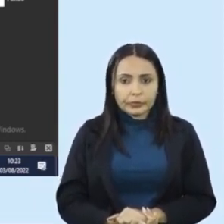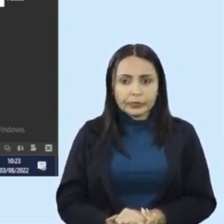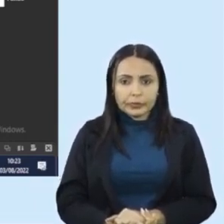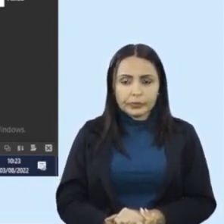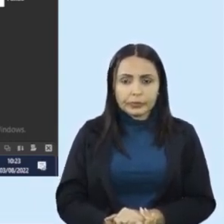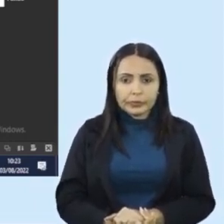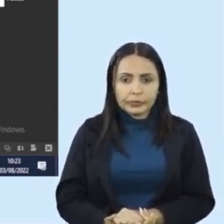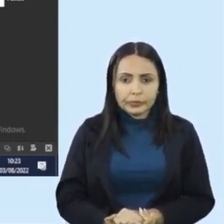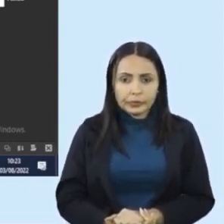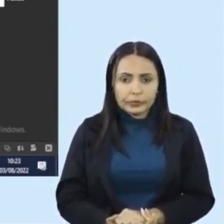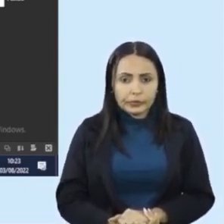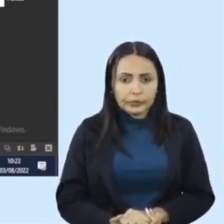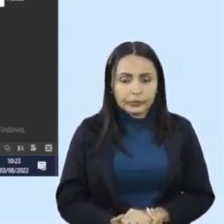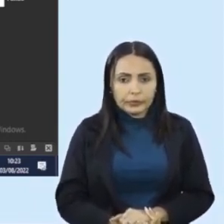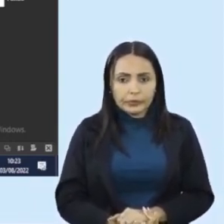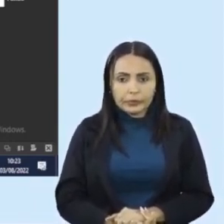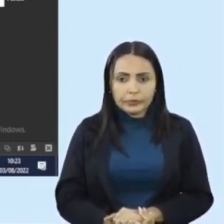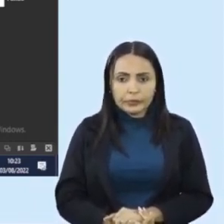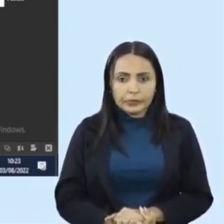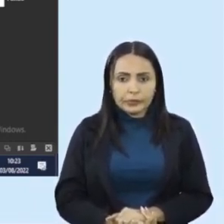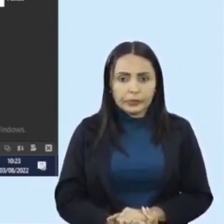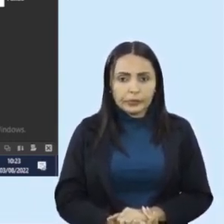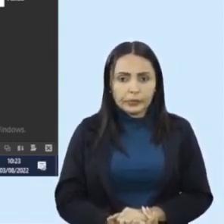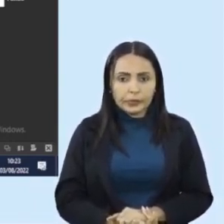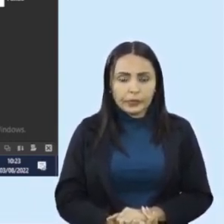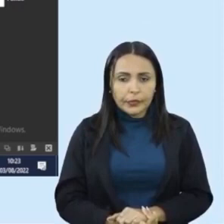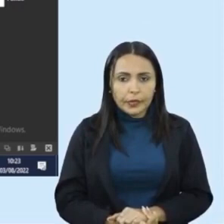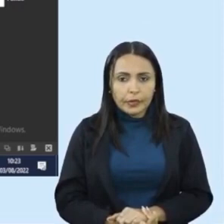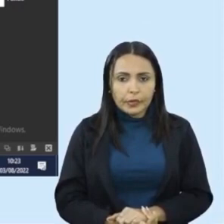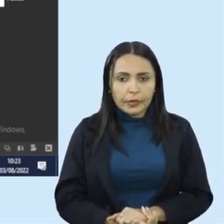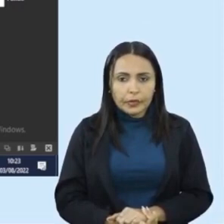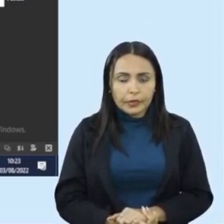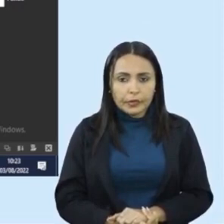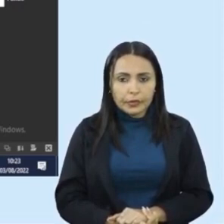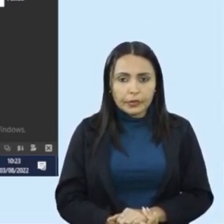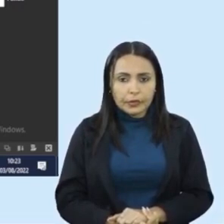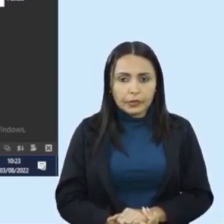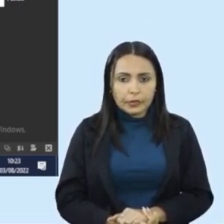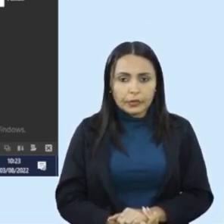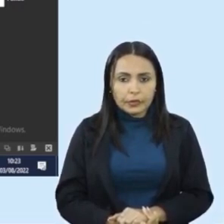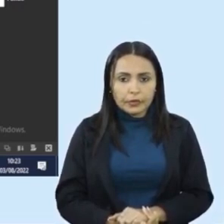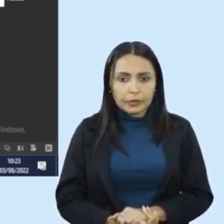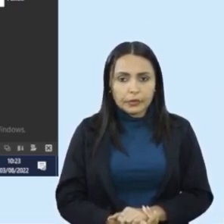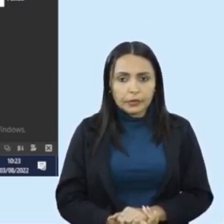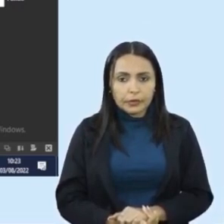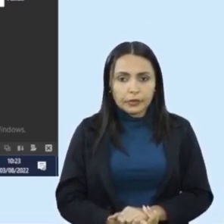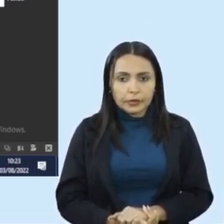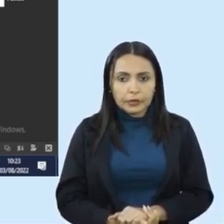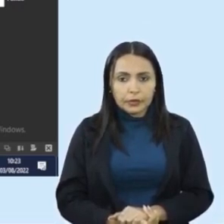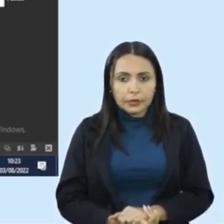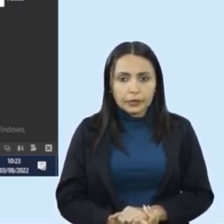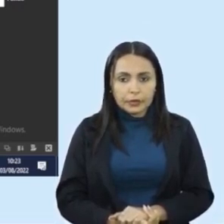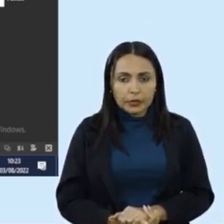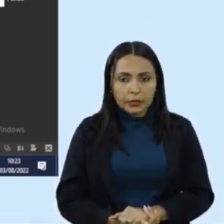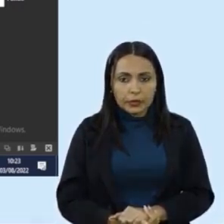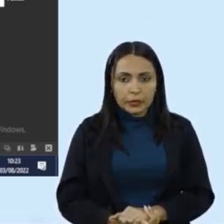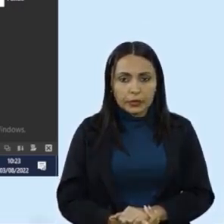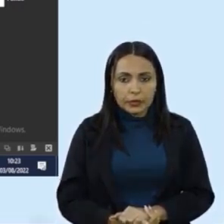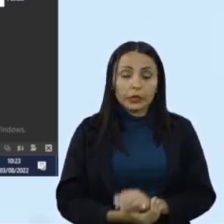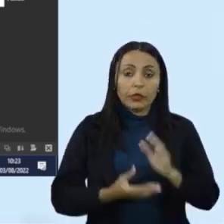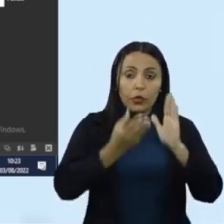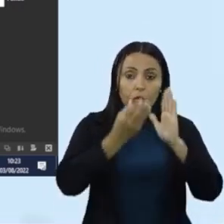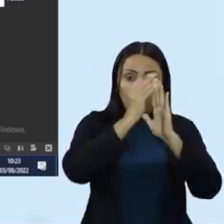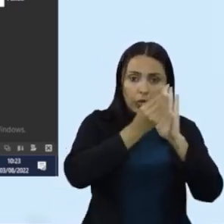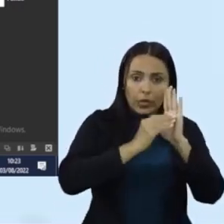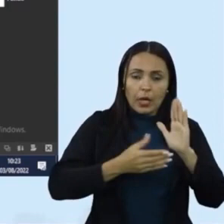vermelho e a gente já tem, né, a nossa camada. E para ficar diferente, eu vou colocar